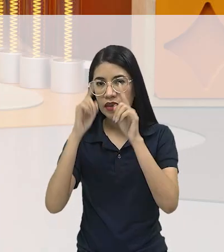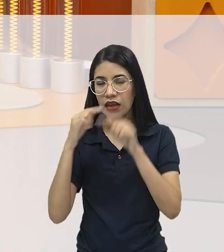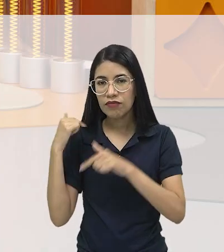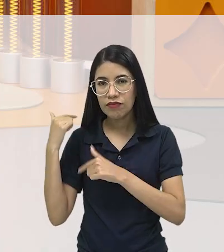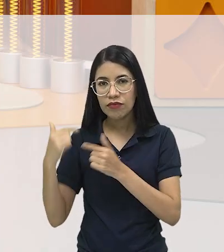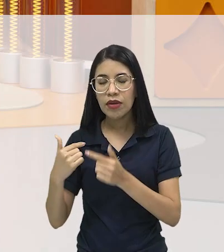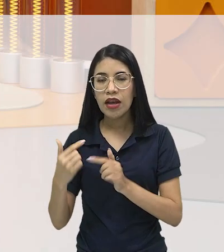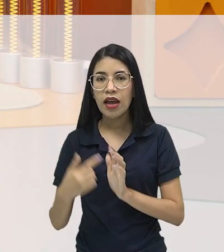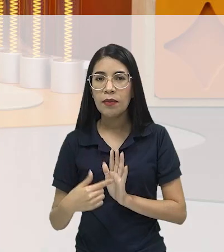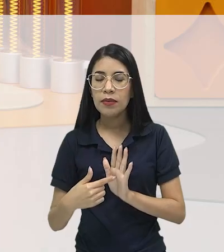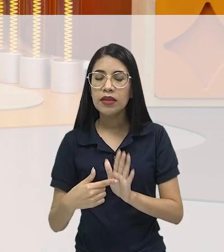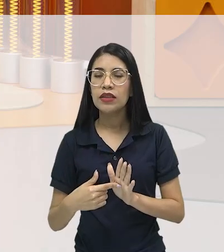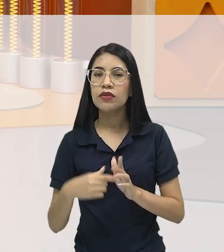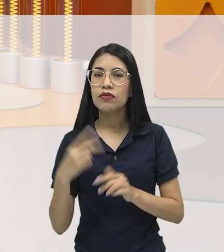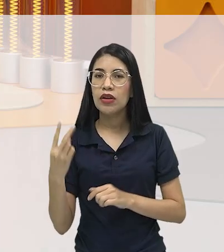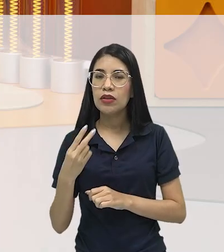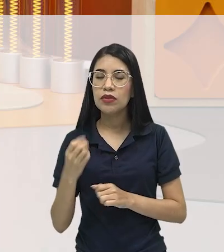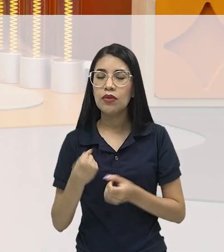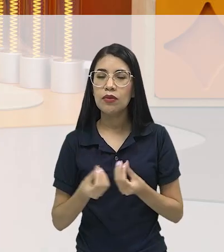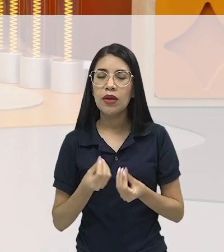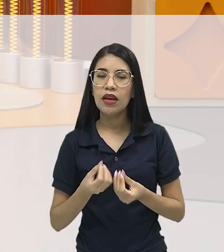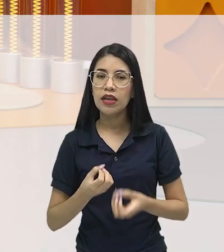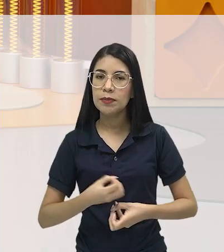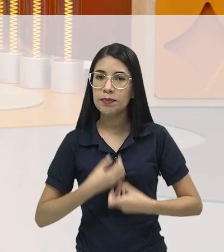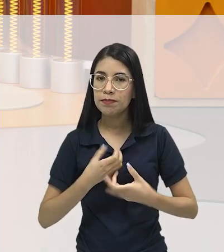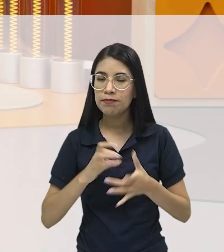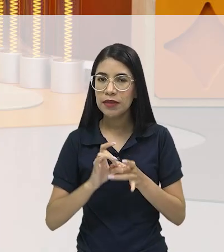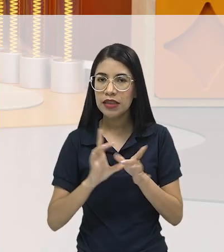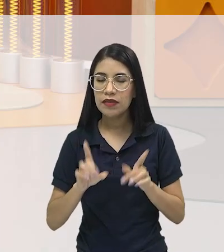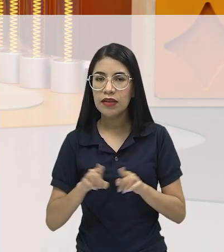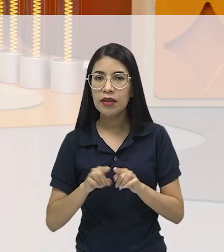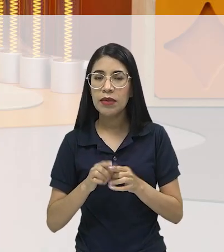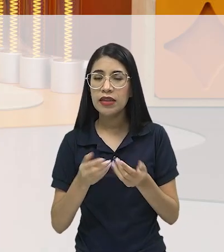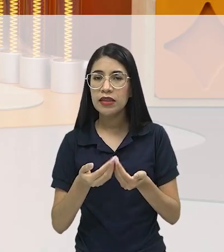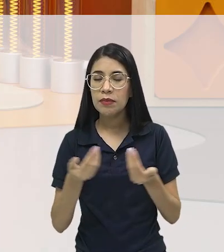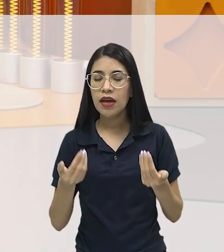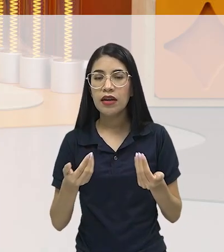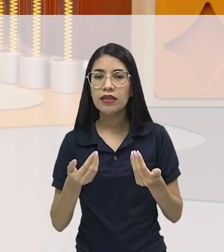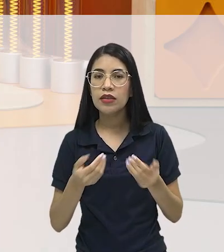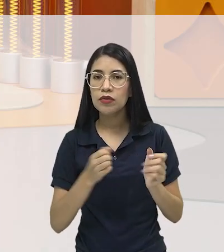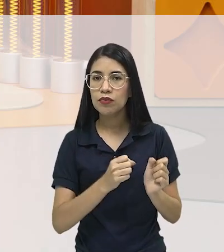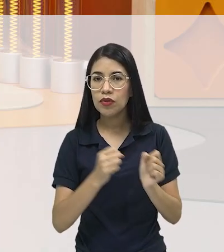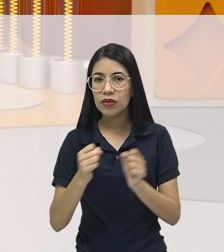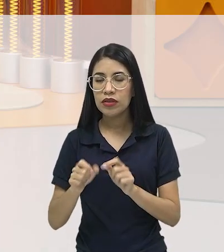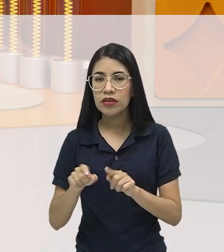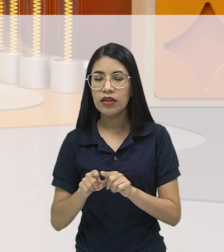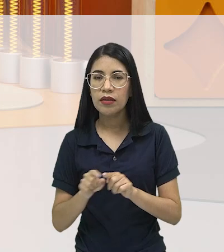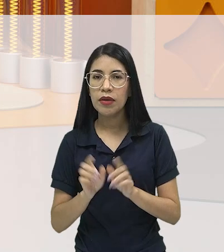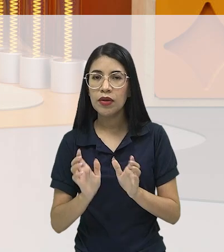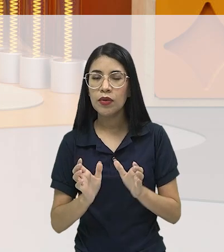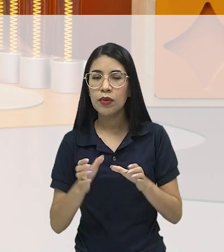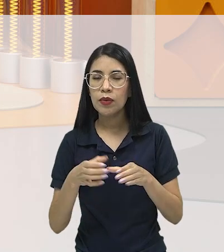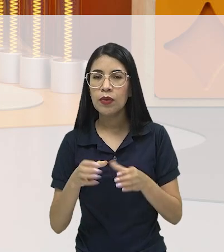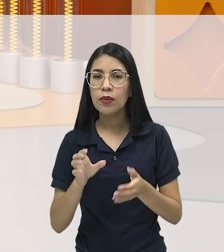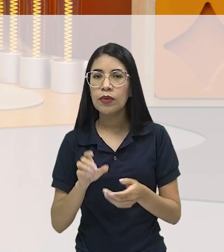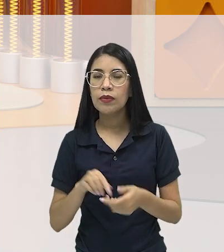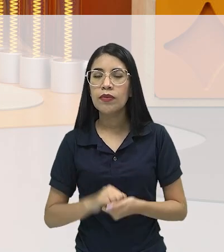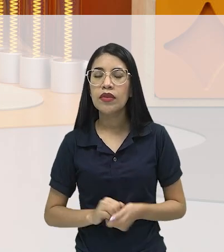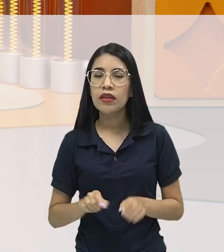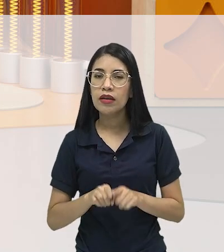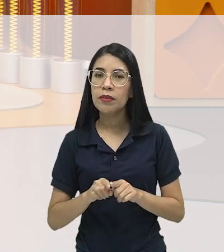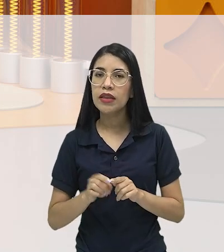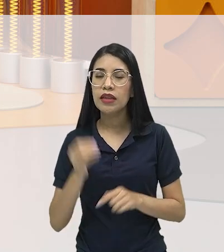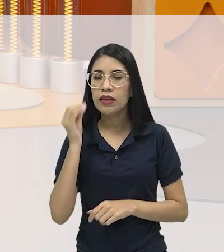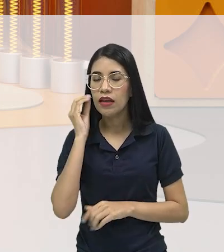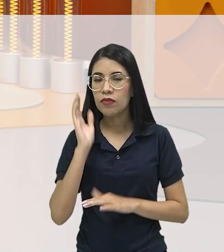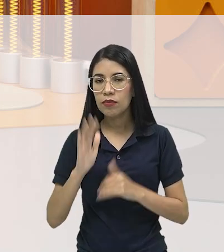promovendo valores como a liberdade de expressão, a separação dos poderes e a busca pelo pelo